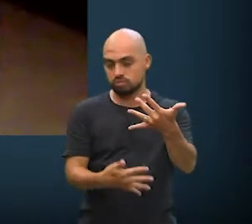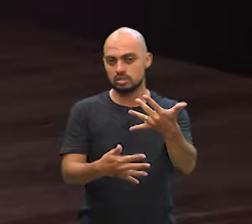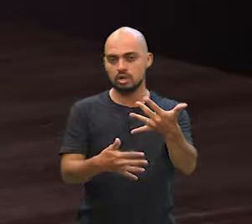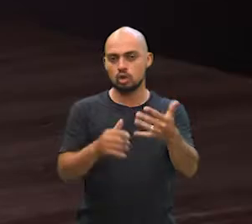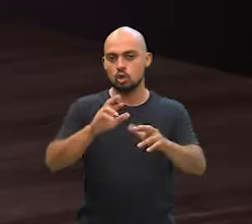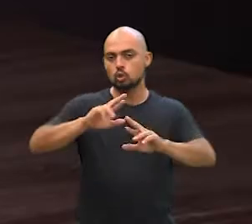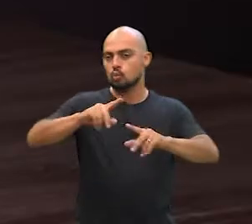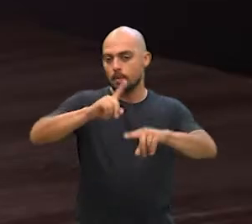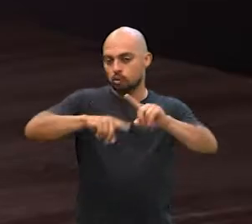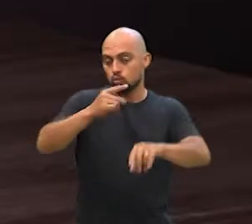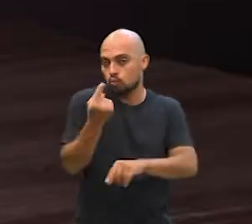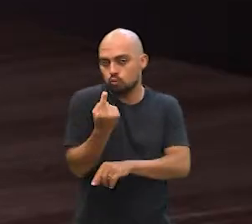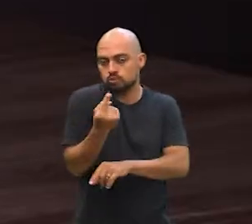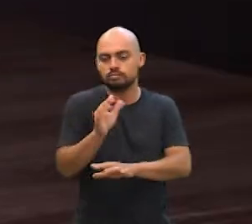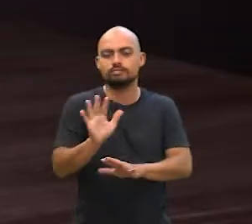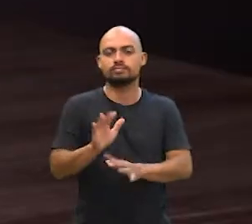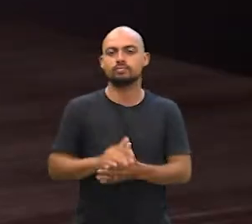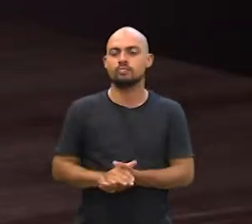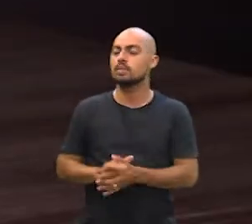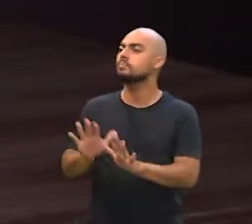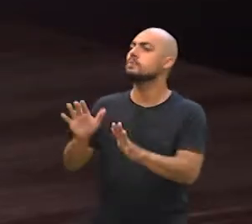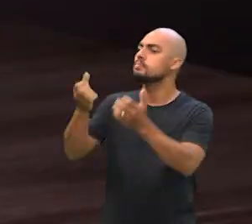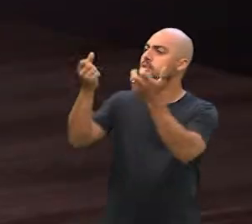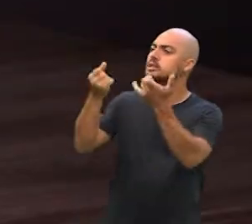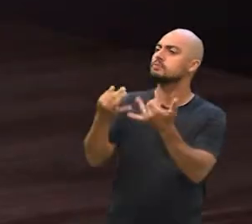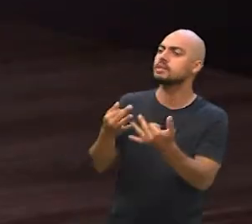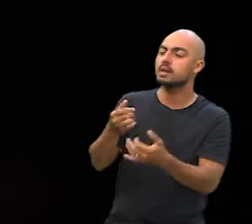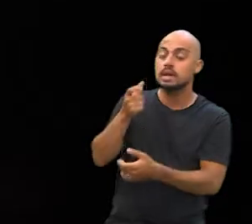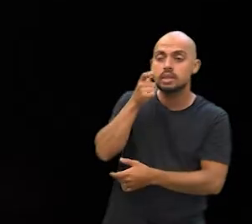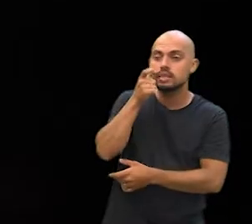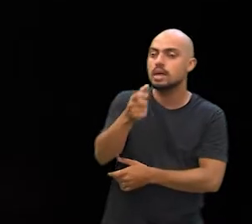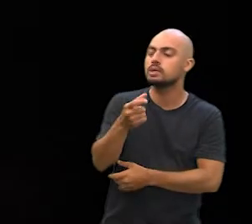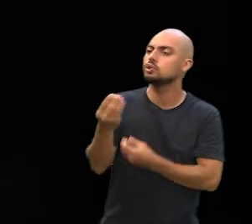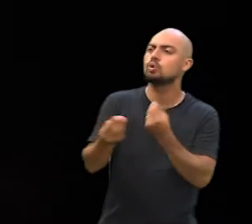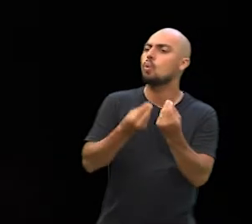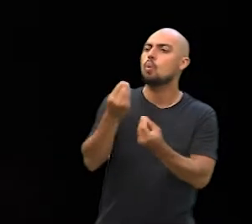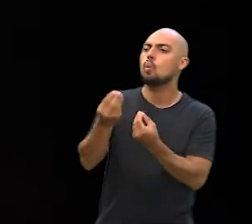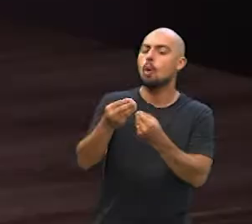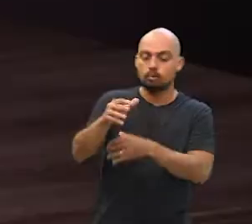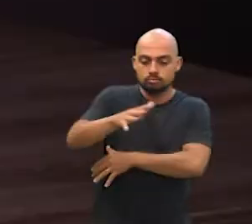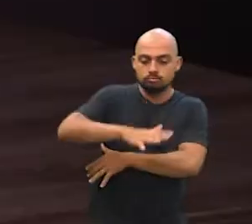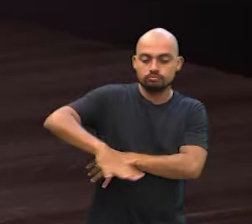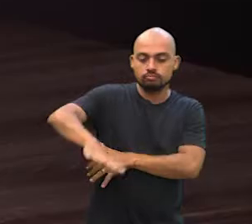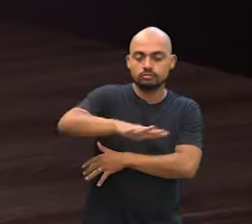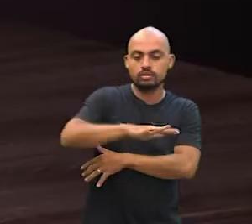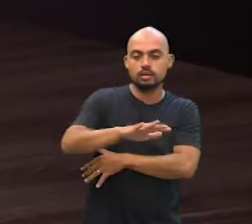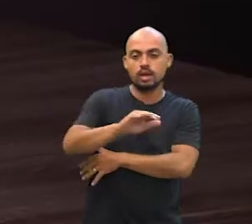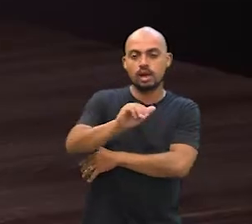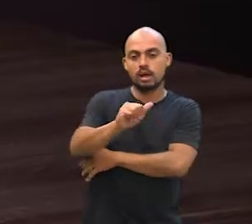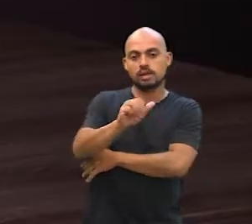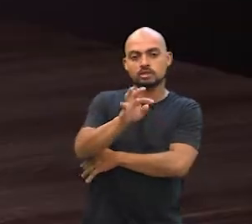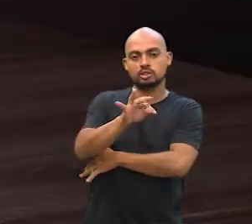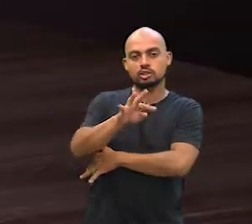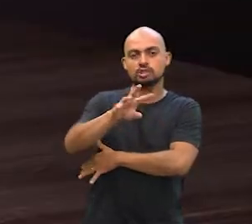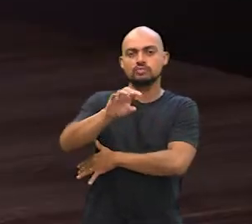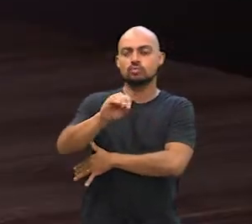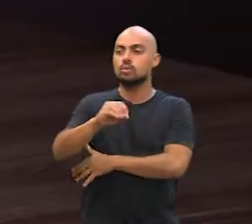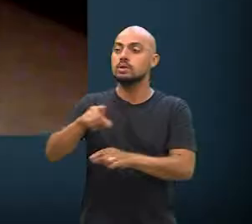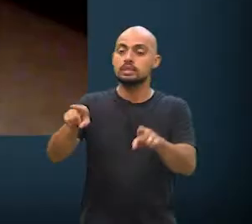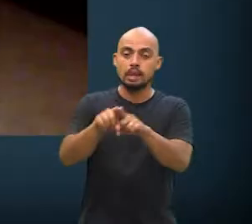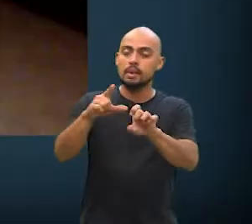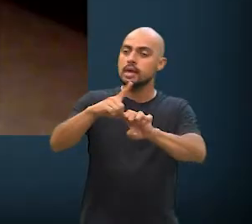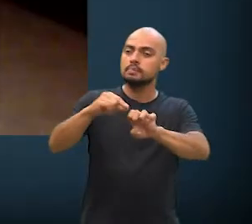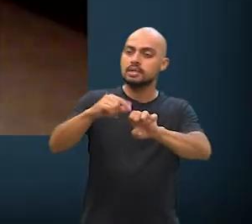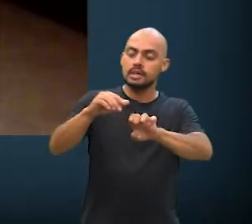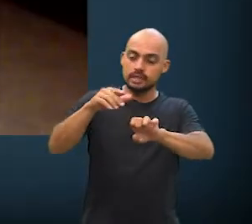produto só. Fala para mim então, como surgiu o seu interesse pelo mercado de ativos e ainda mais empreender